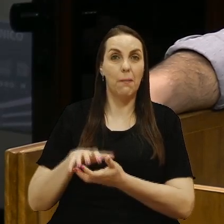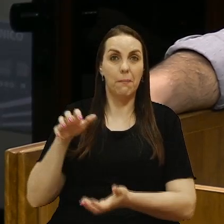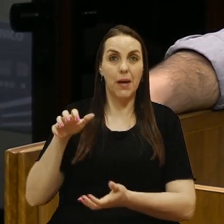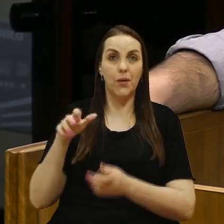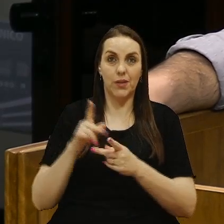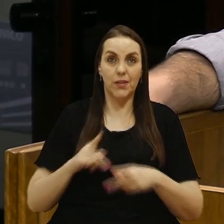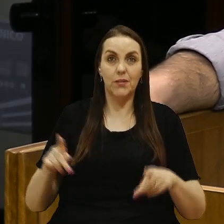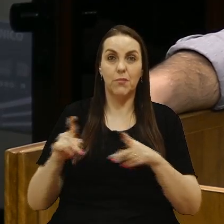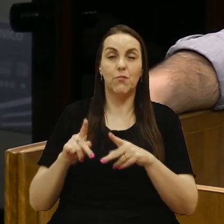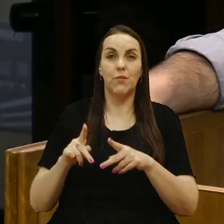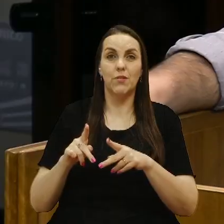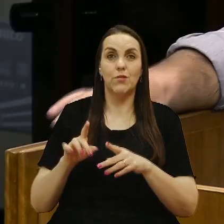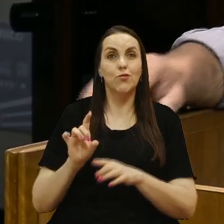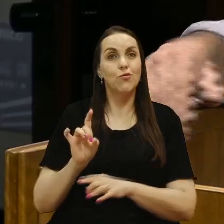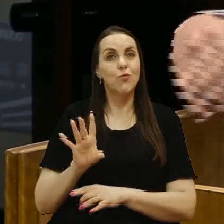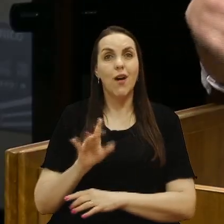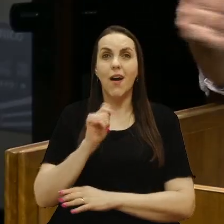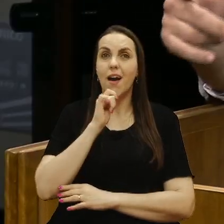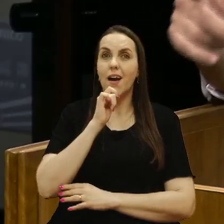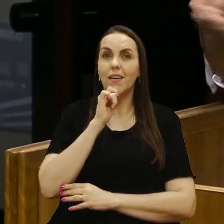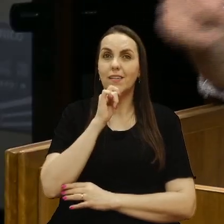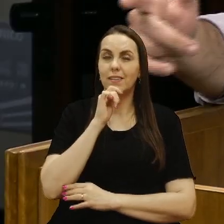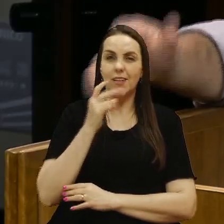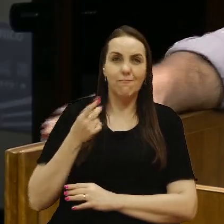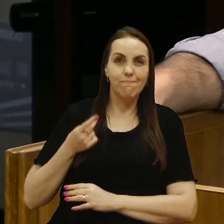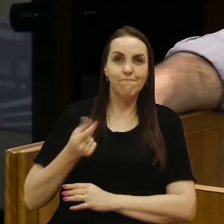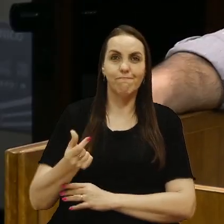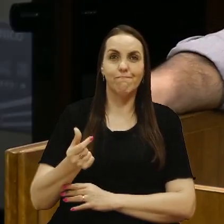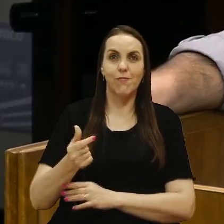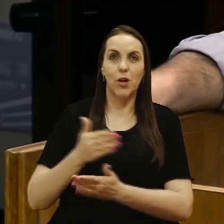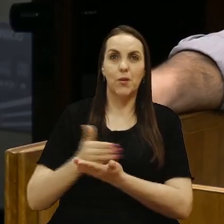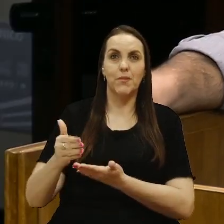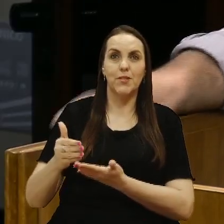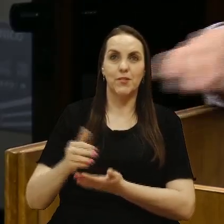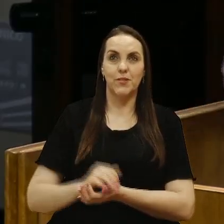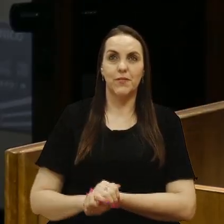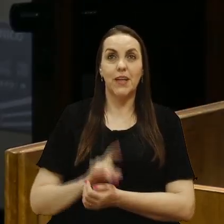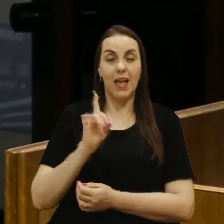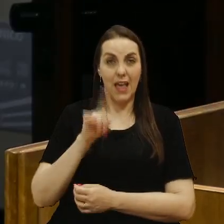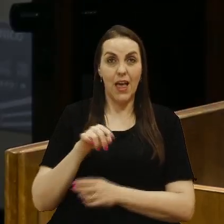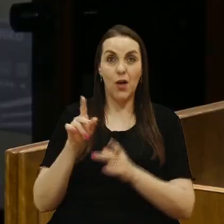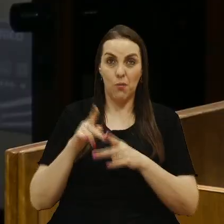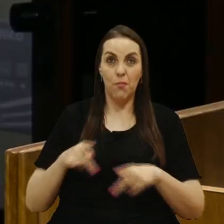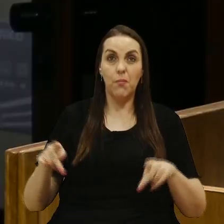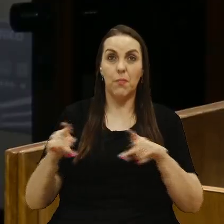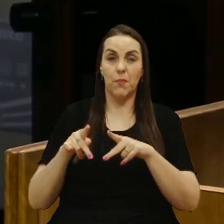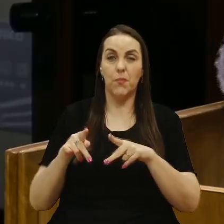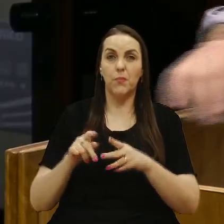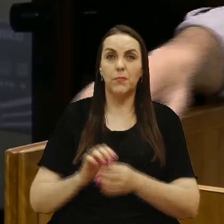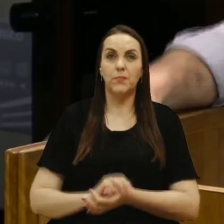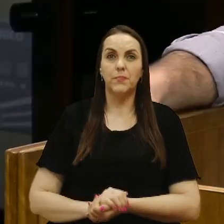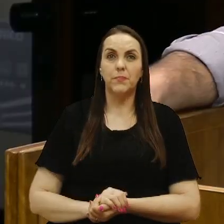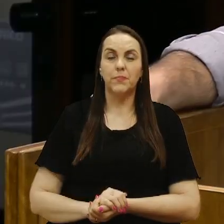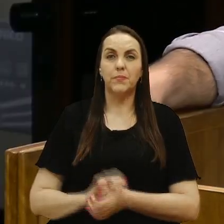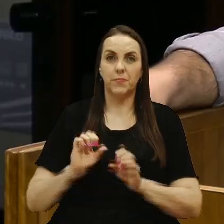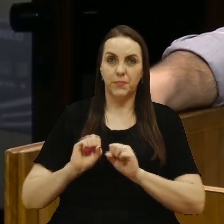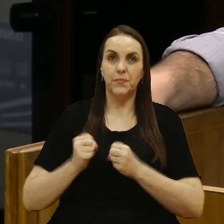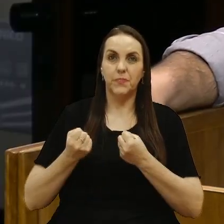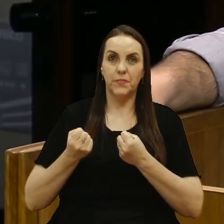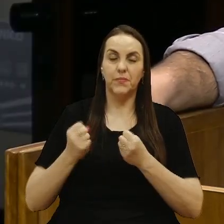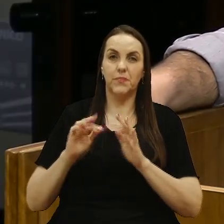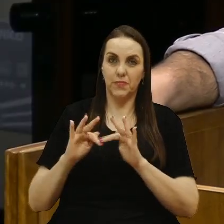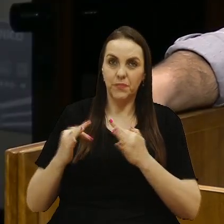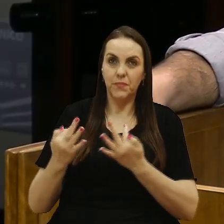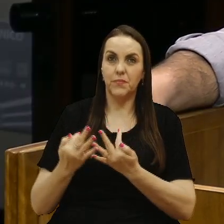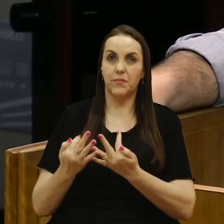população, ela só ainda não deu o start, mas ela é de direita. É uma população que defende a